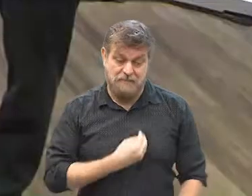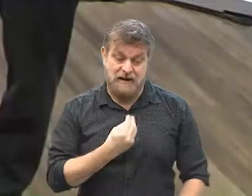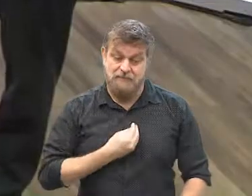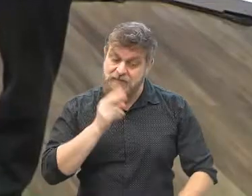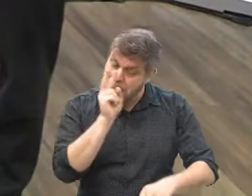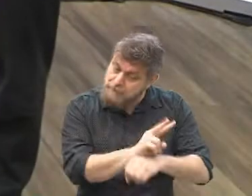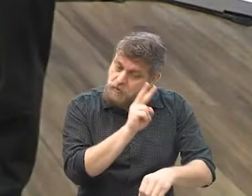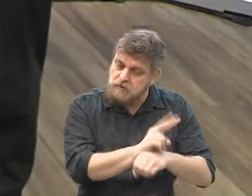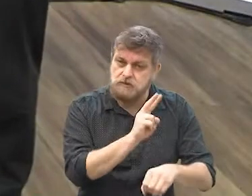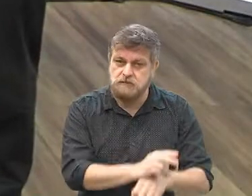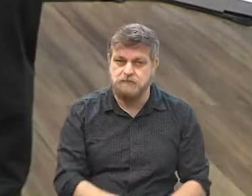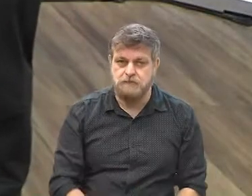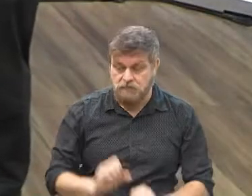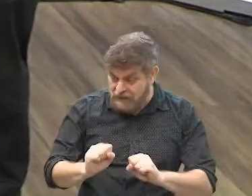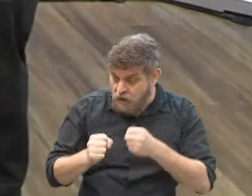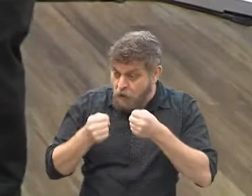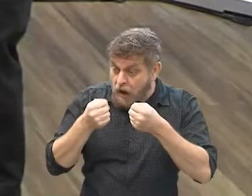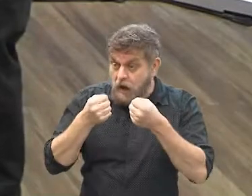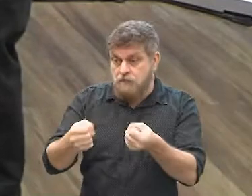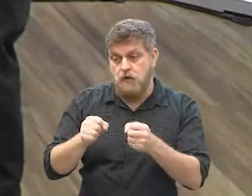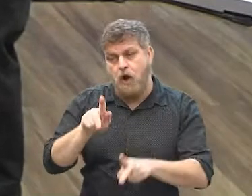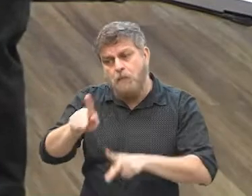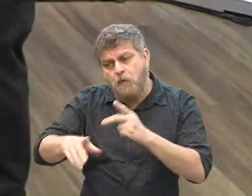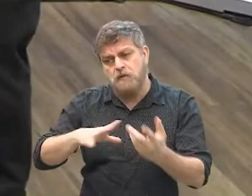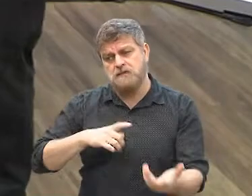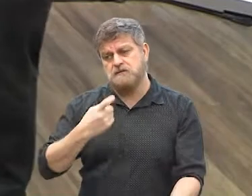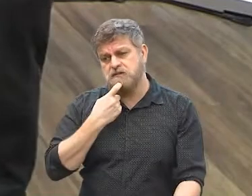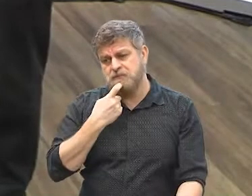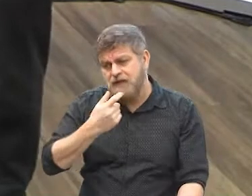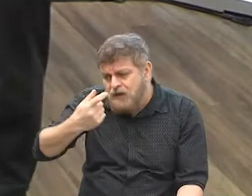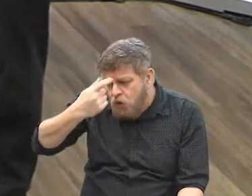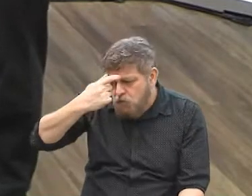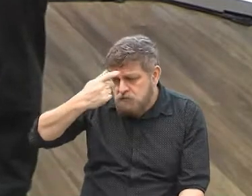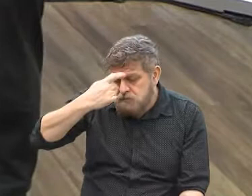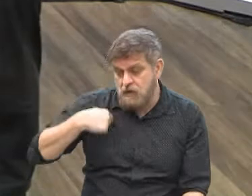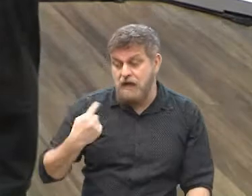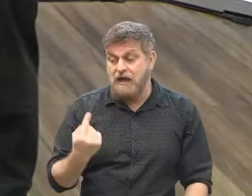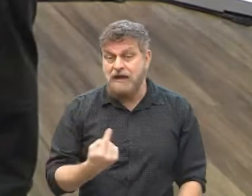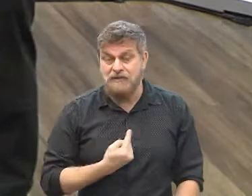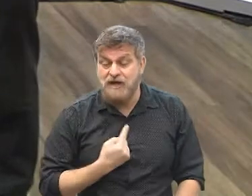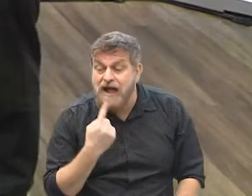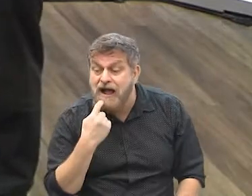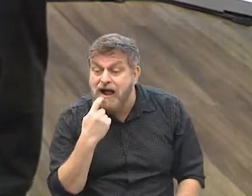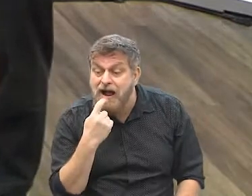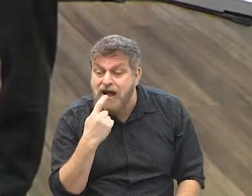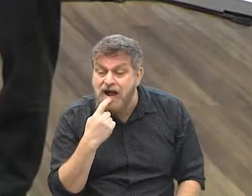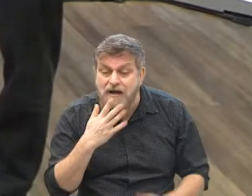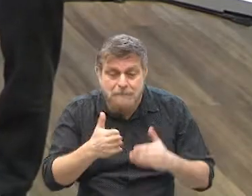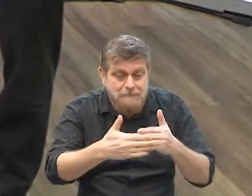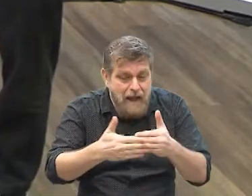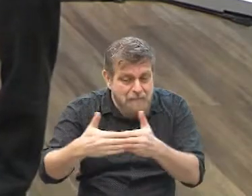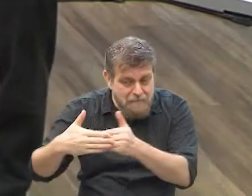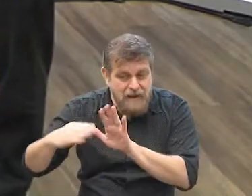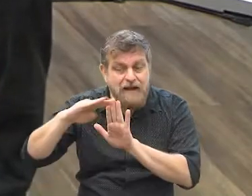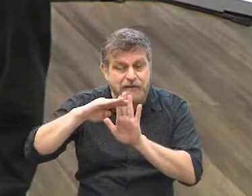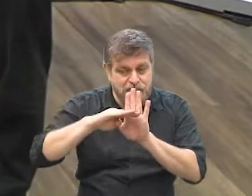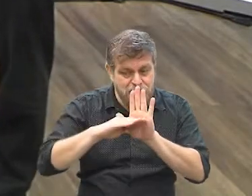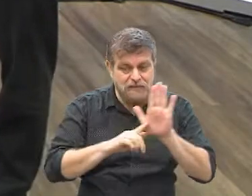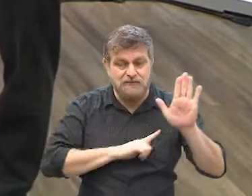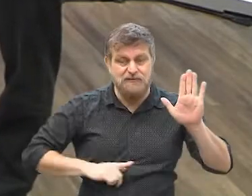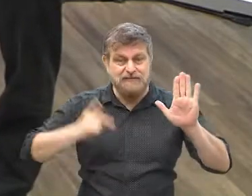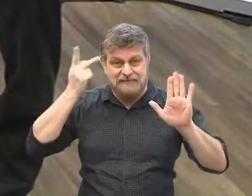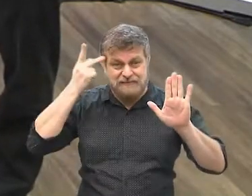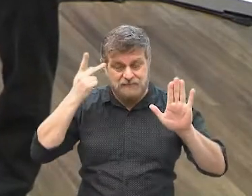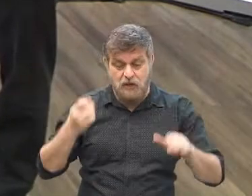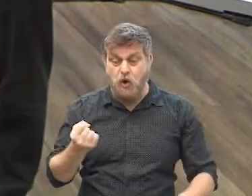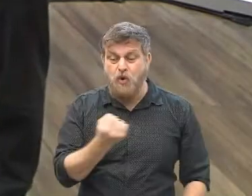aqui essa conscientização, né? A população de Campinas, estamos na zona vermelha aí dentro do Plano São Paulo, os números